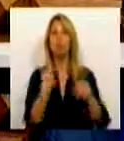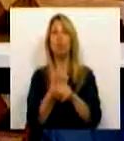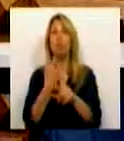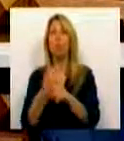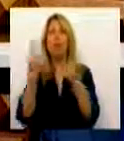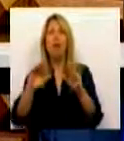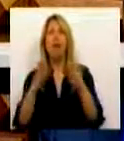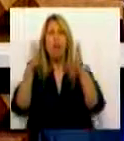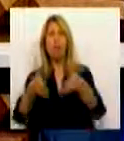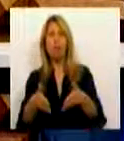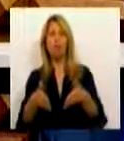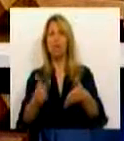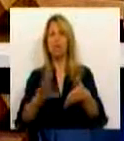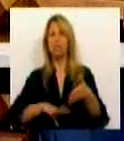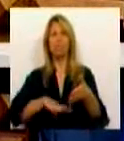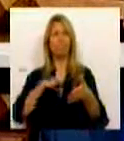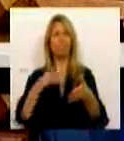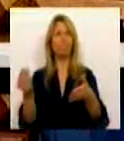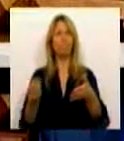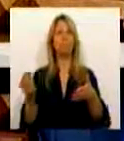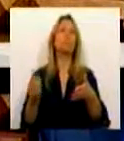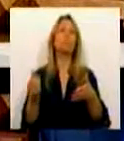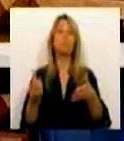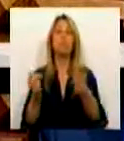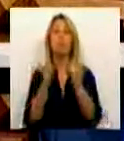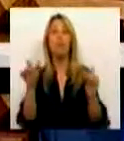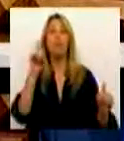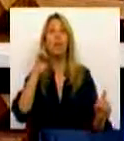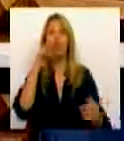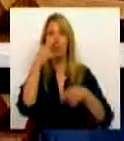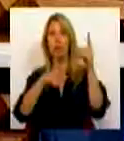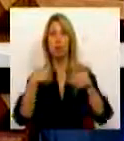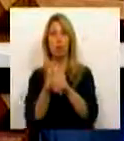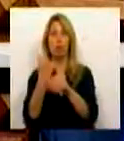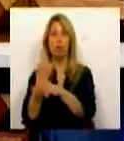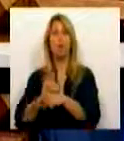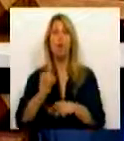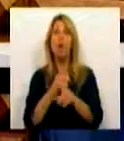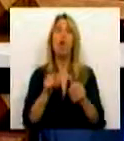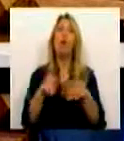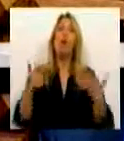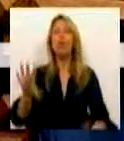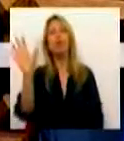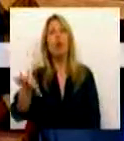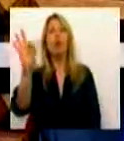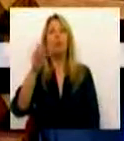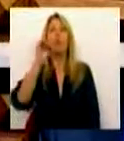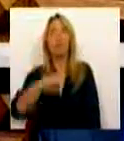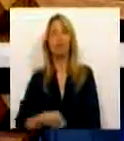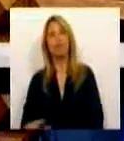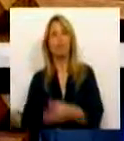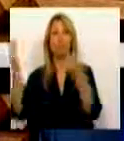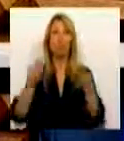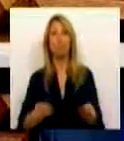abordagens não muito confiáveis ao nível da defesa do consumidor, hoje optou por nos trazer aqui